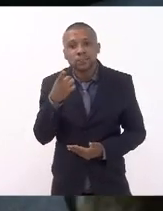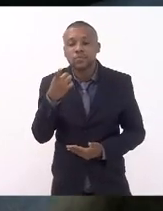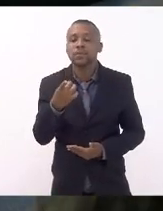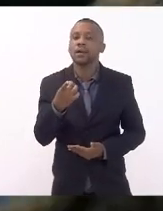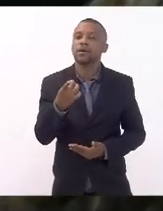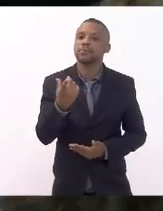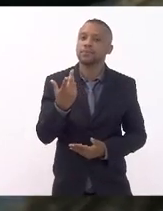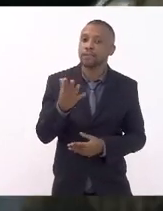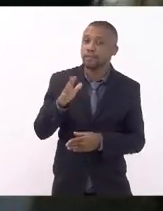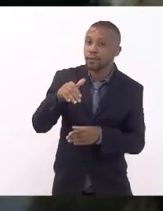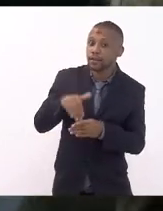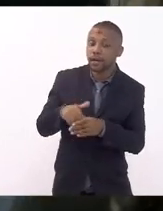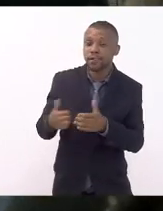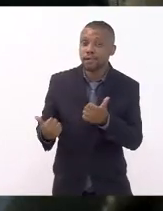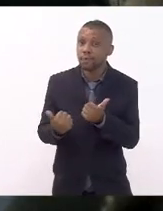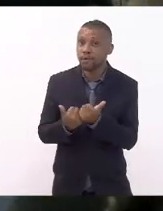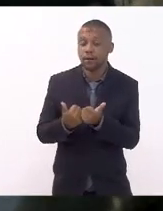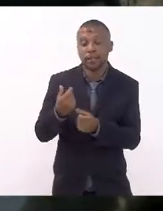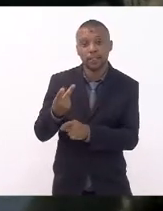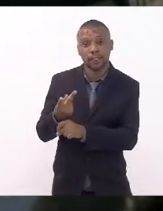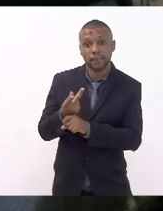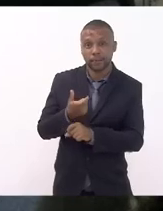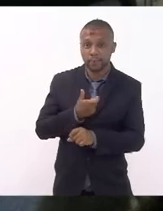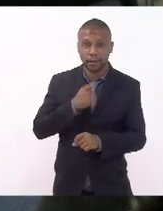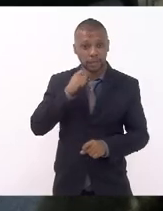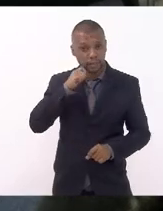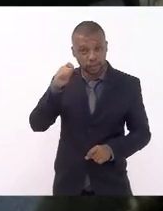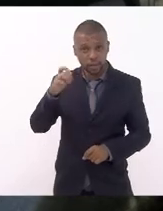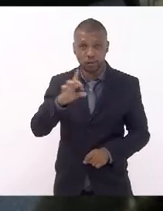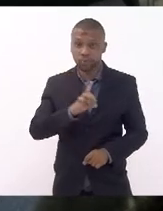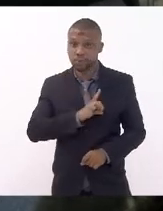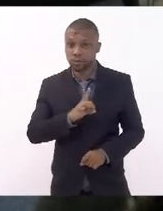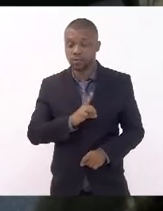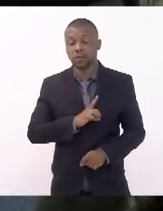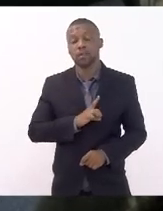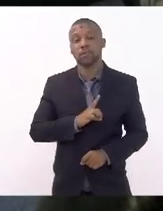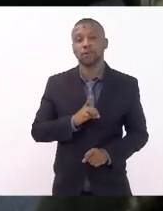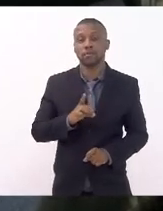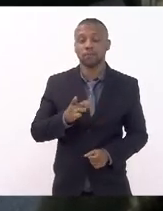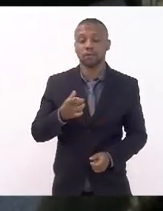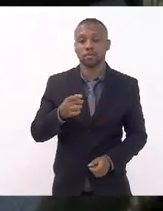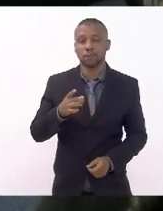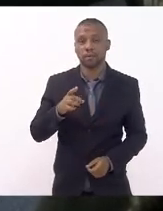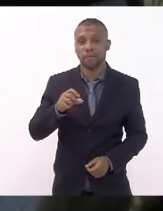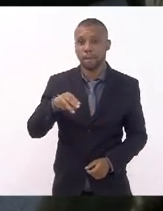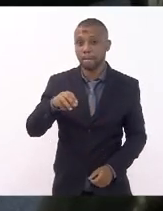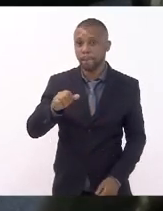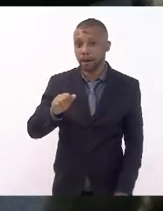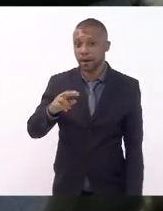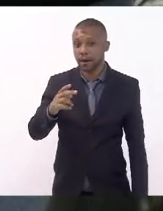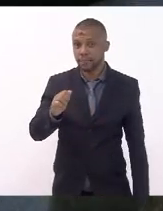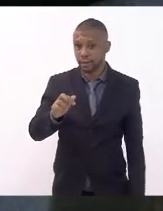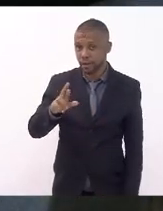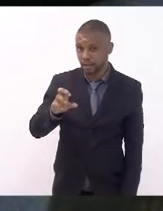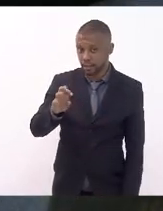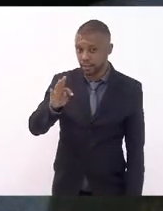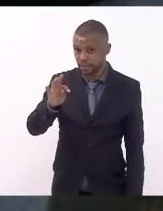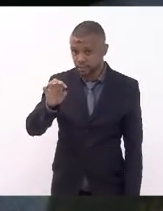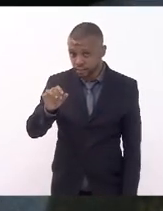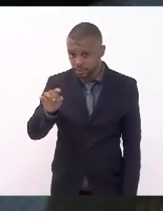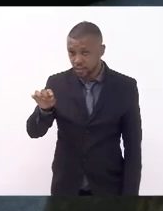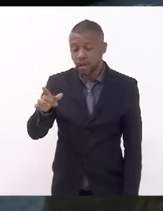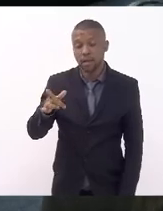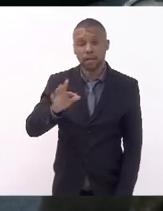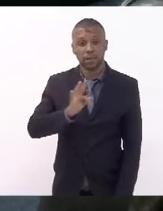votaram a favor da medalha Tiradentes do delegado doutor Macharete, delegado de polícia, que está